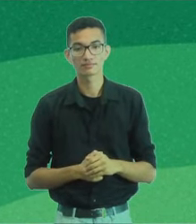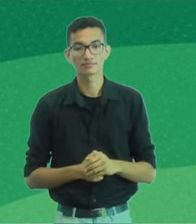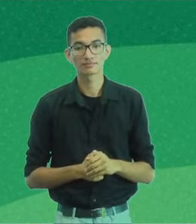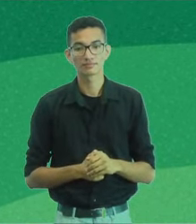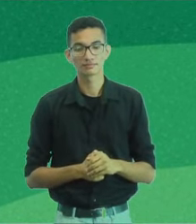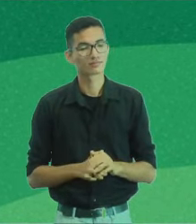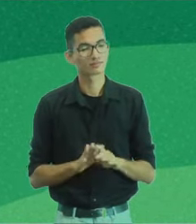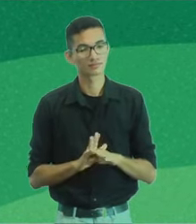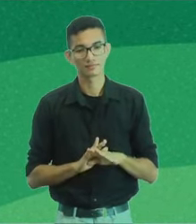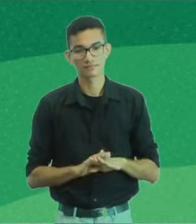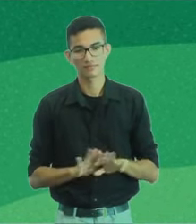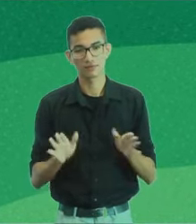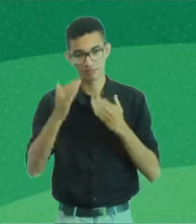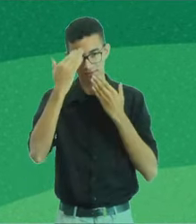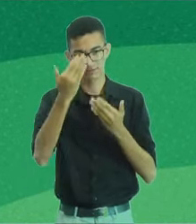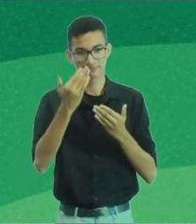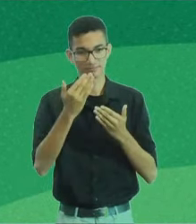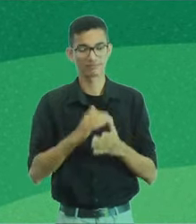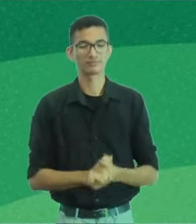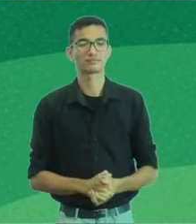acho que é isso obrigado